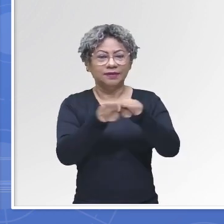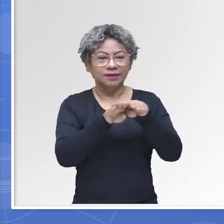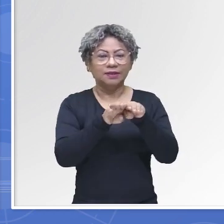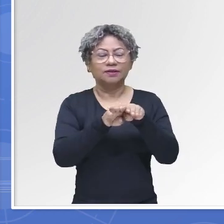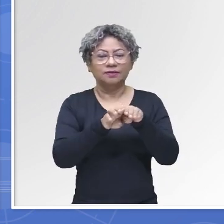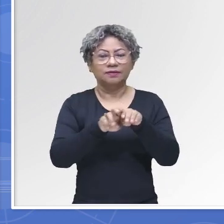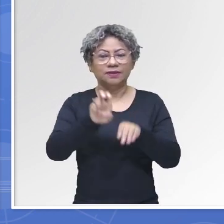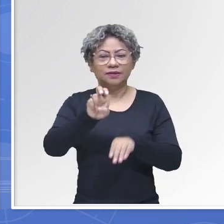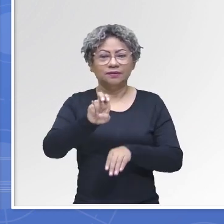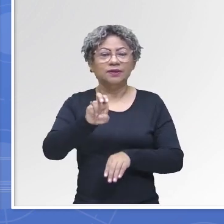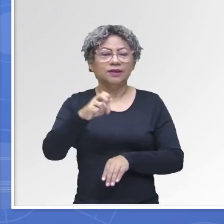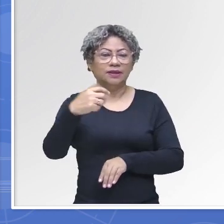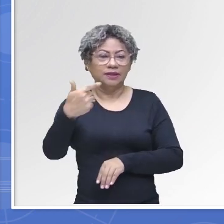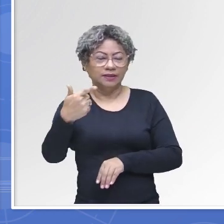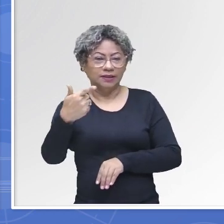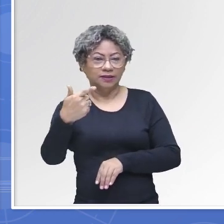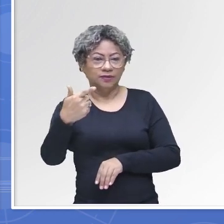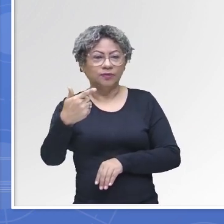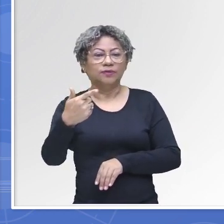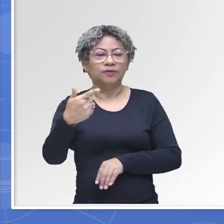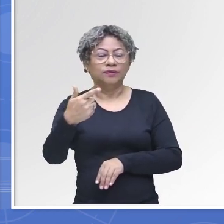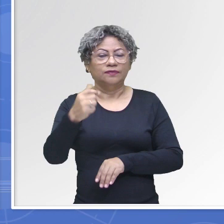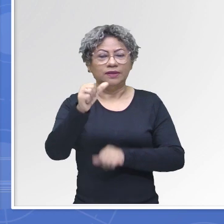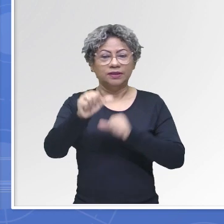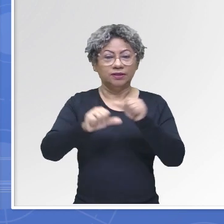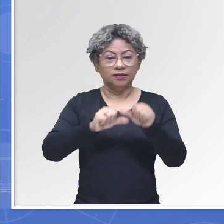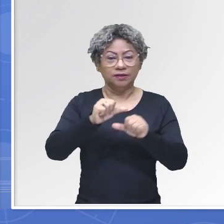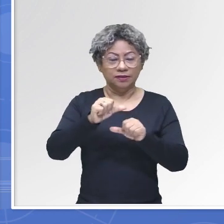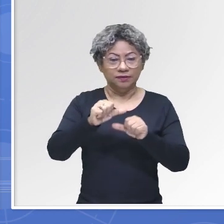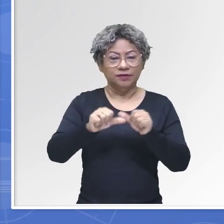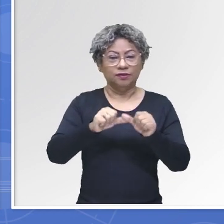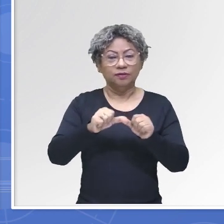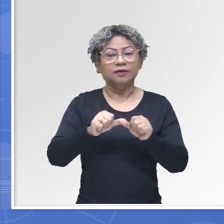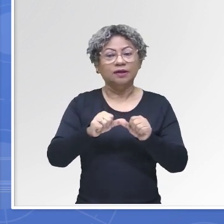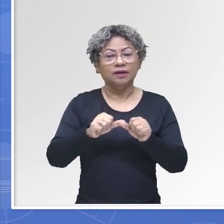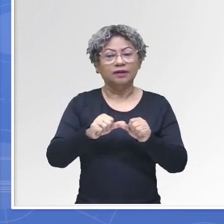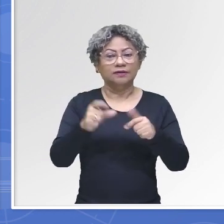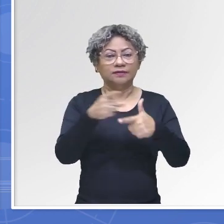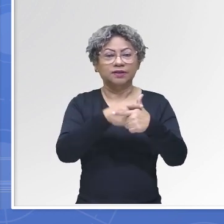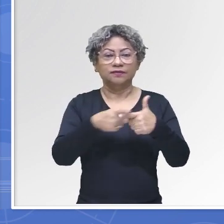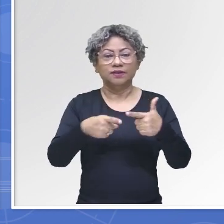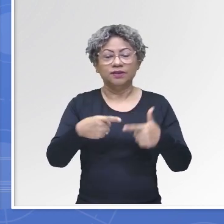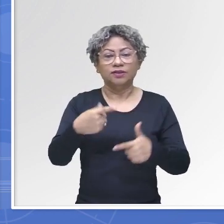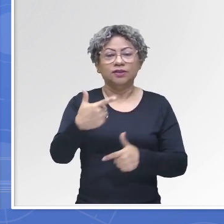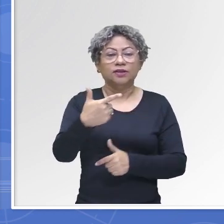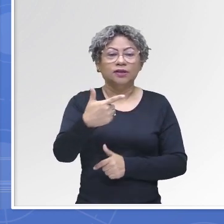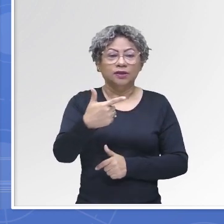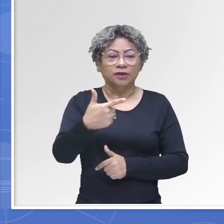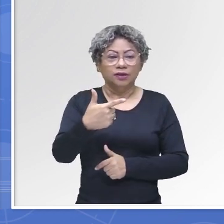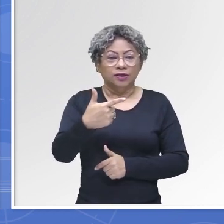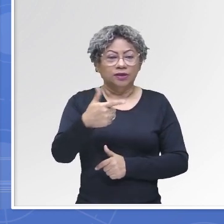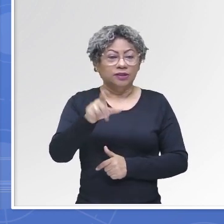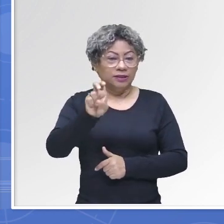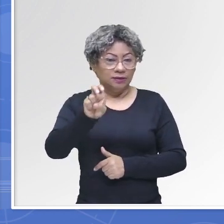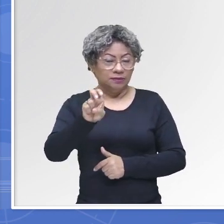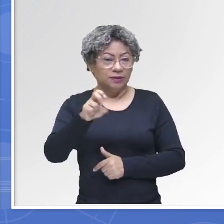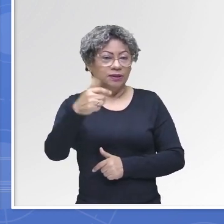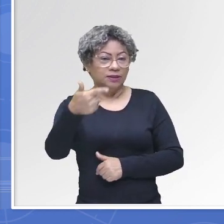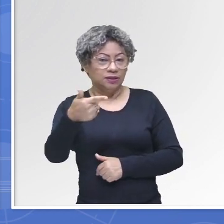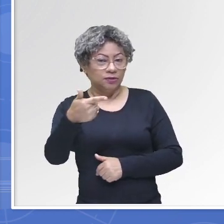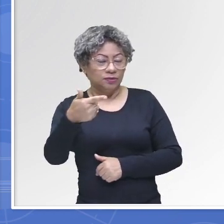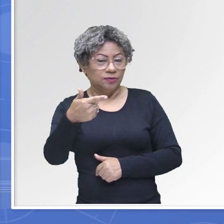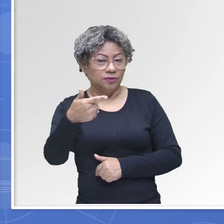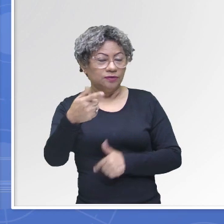lado, 52 dividido por 13 é igual a 4. Encontrou a idade do filho, 4 vezes